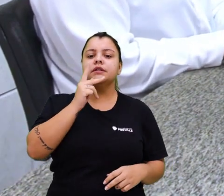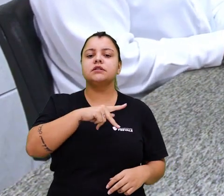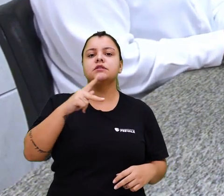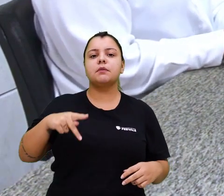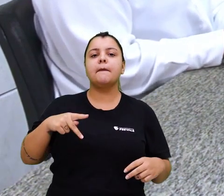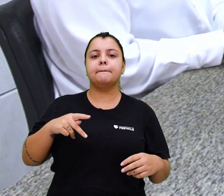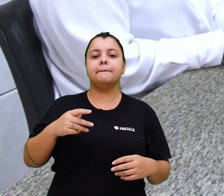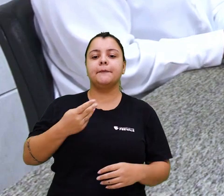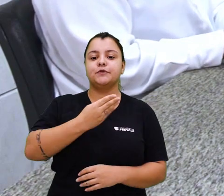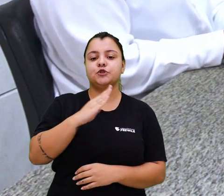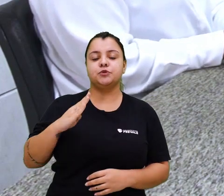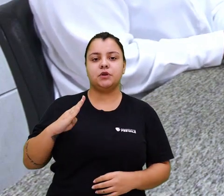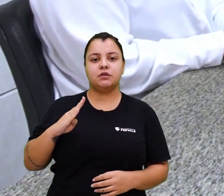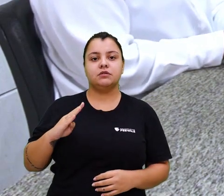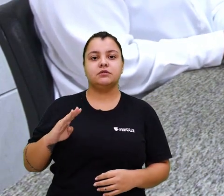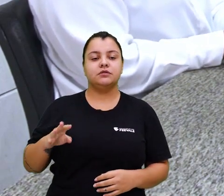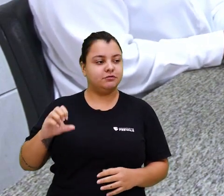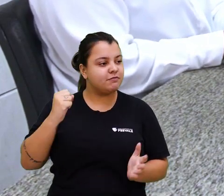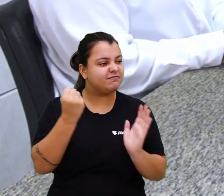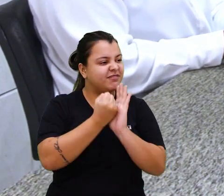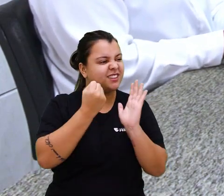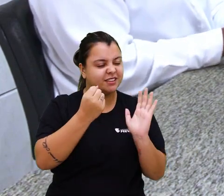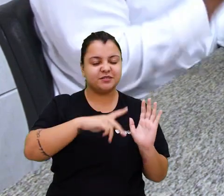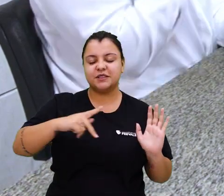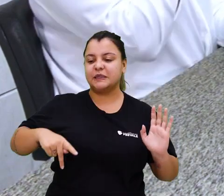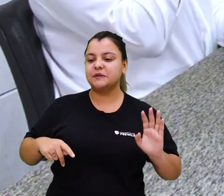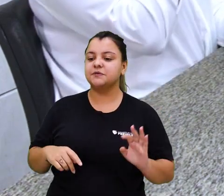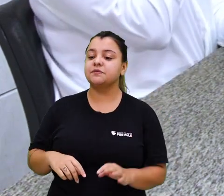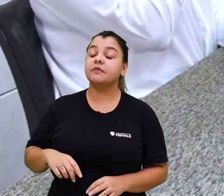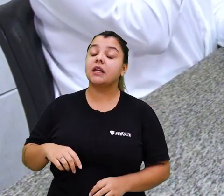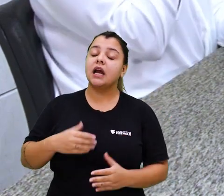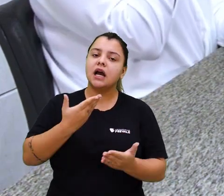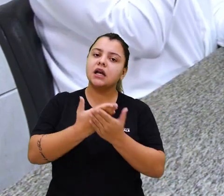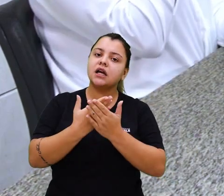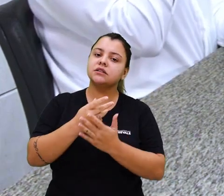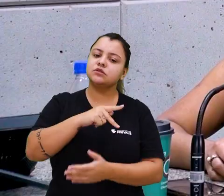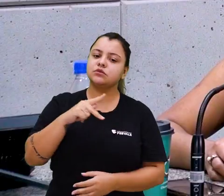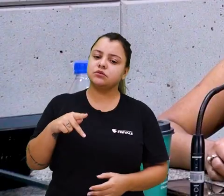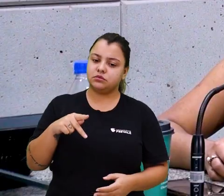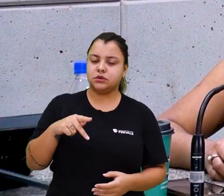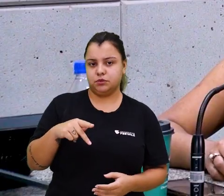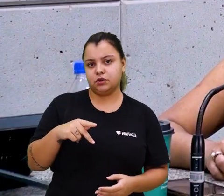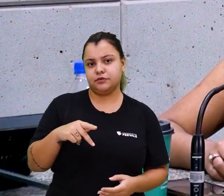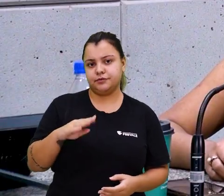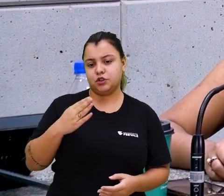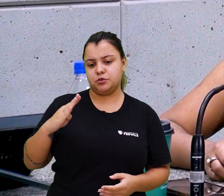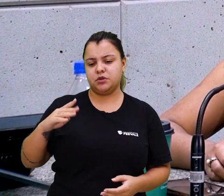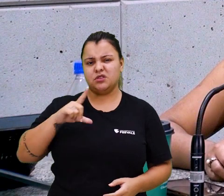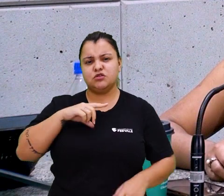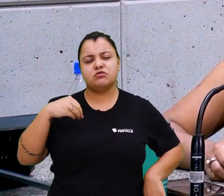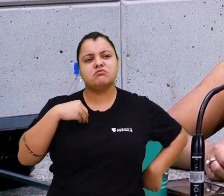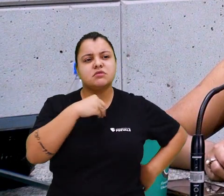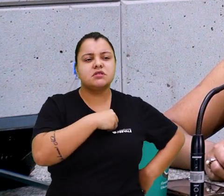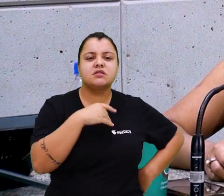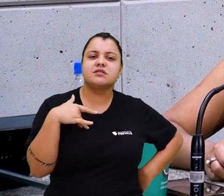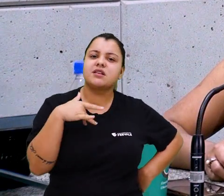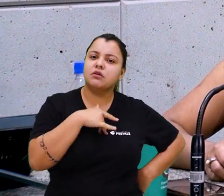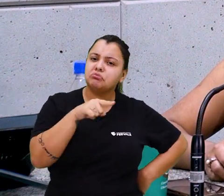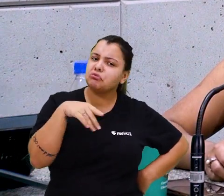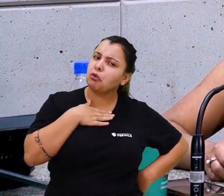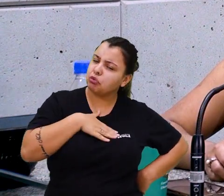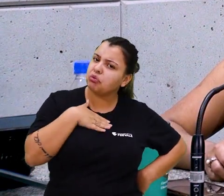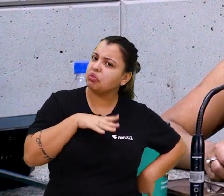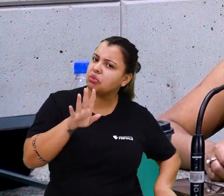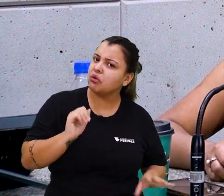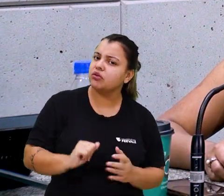mais um que foi marcado vamos Que legal né E aí as aulas de biologia tinham coisas de saúde e aí eu ficava assim tá eu gosto disso tô gostando disso